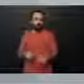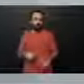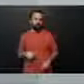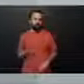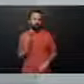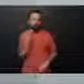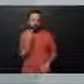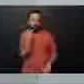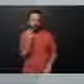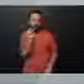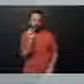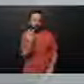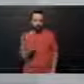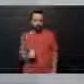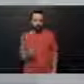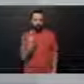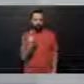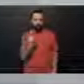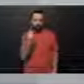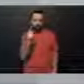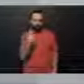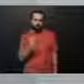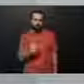1, 2,